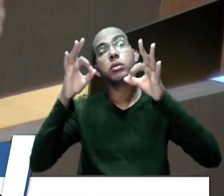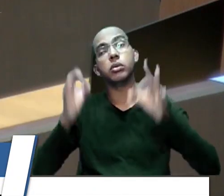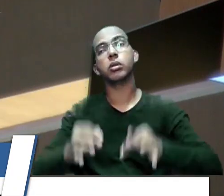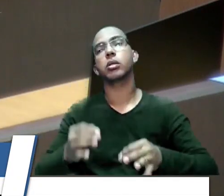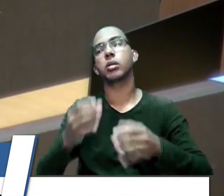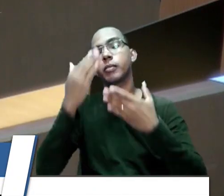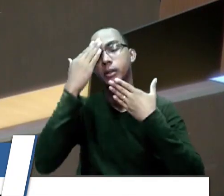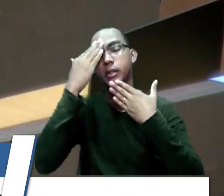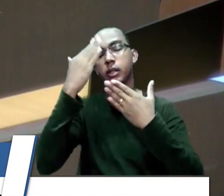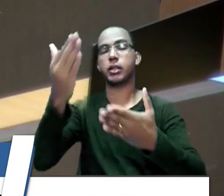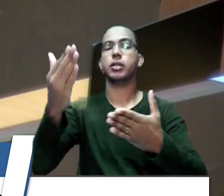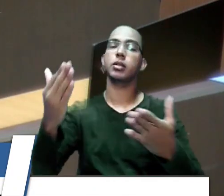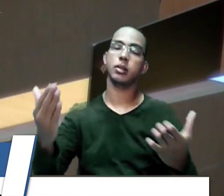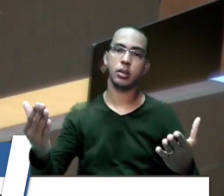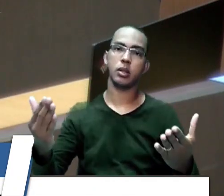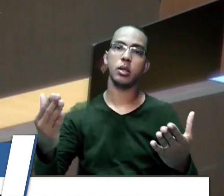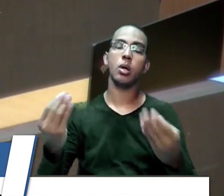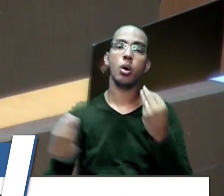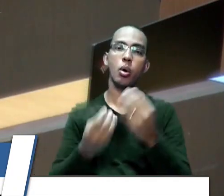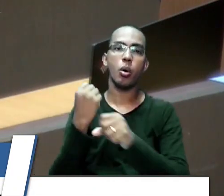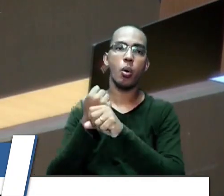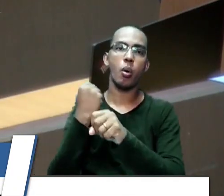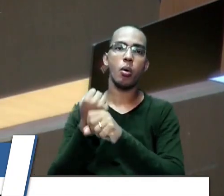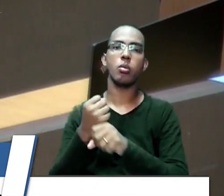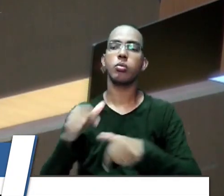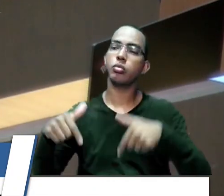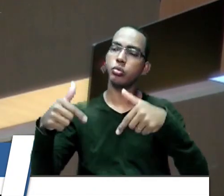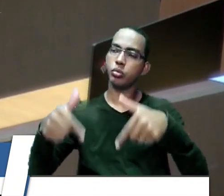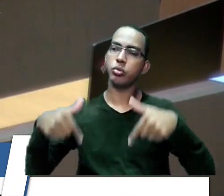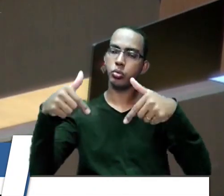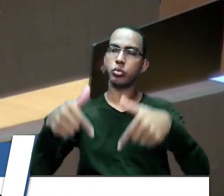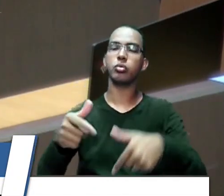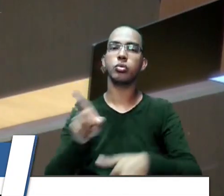muito. Como é a obra que eu luto muito lá do Paineira, São Domingos,